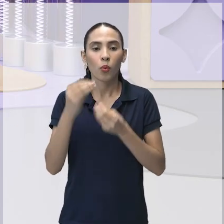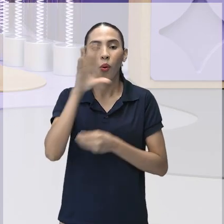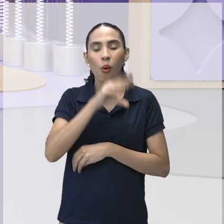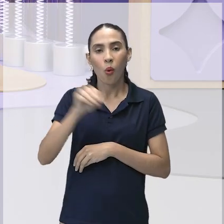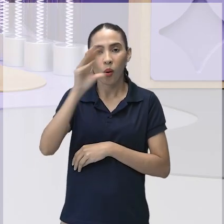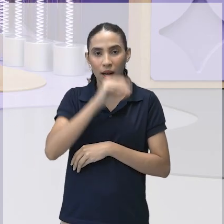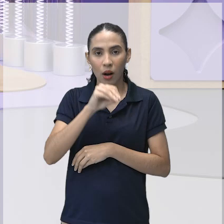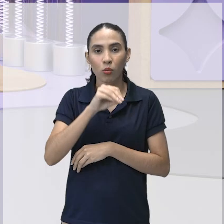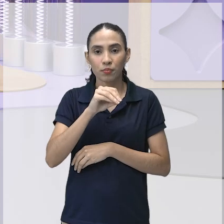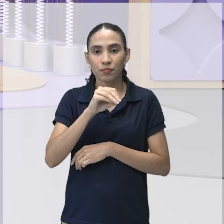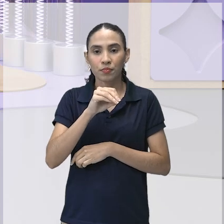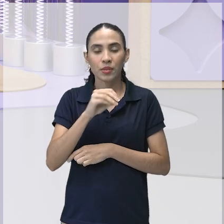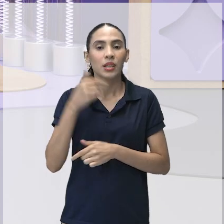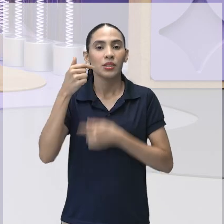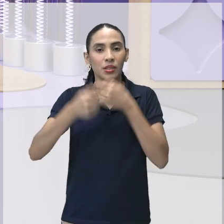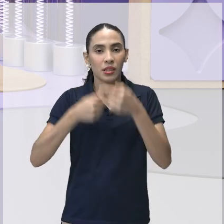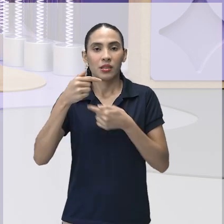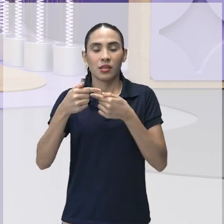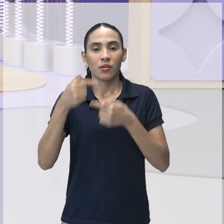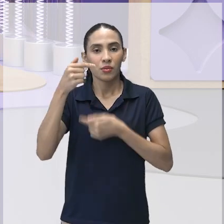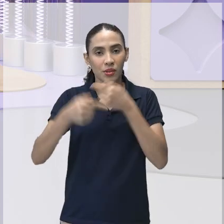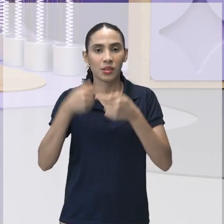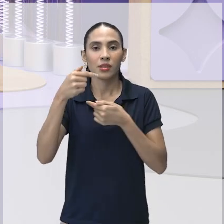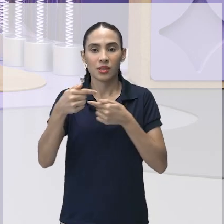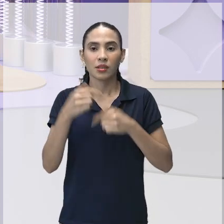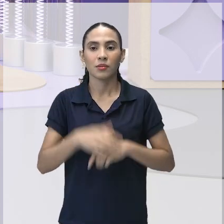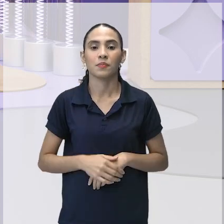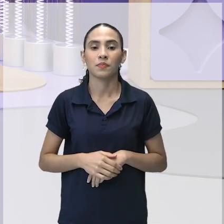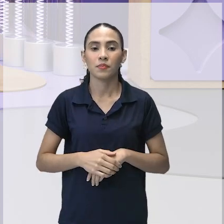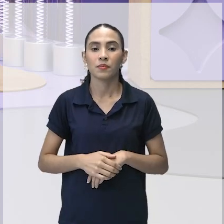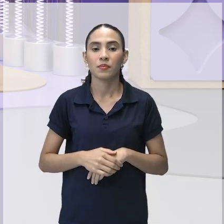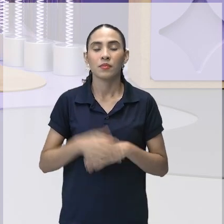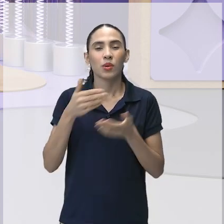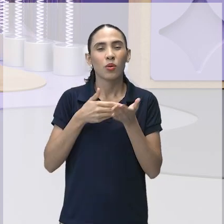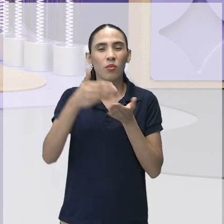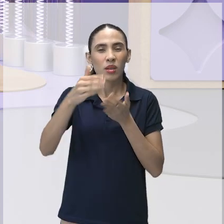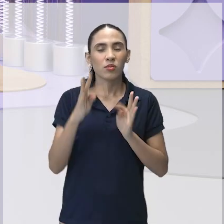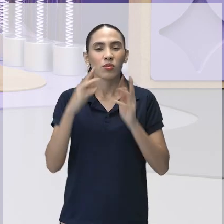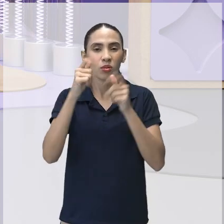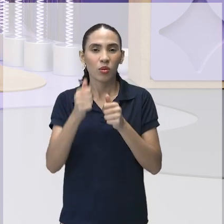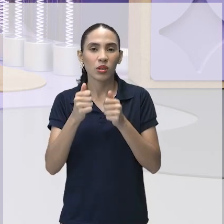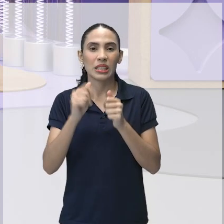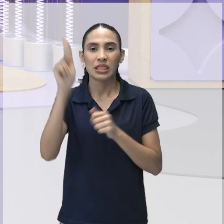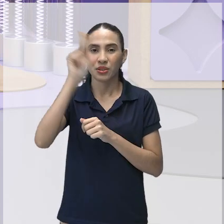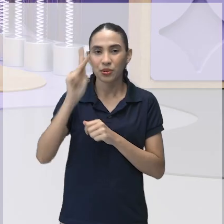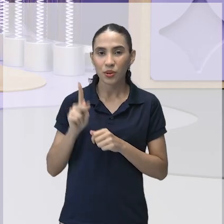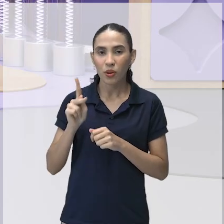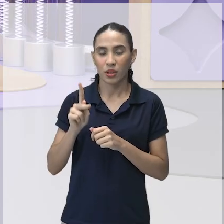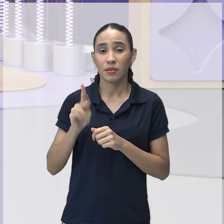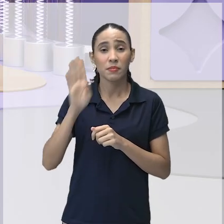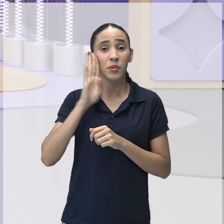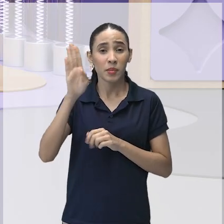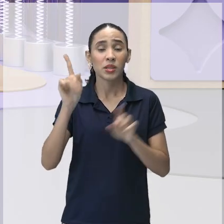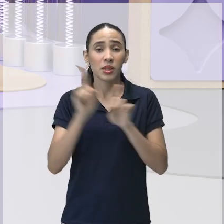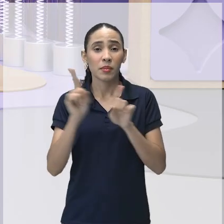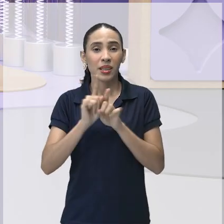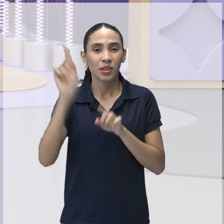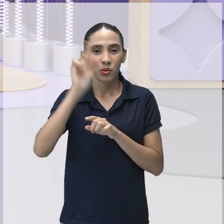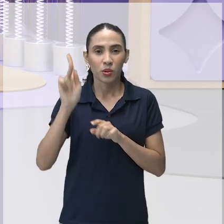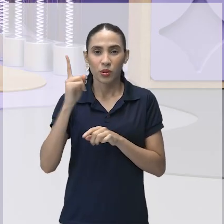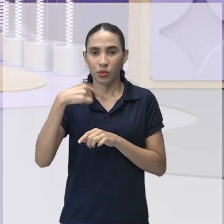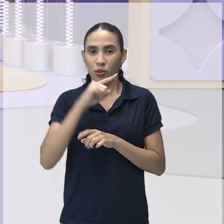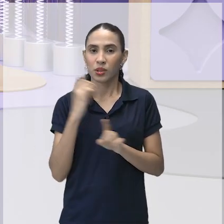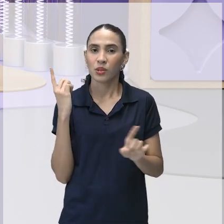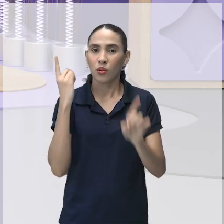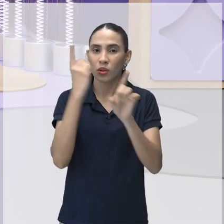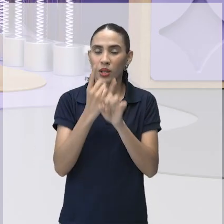forma oral, de geração em geração. No princípio, todas essas histórias, inclusive as histórias que nós